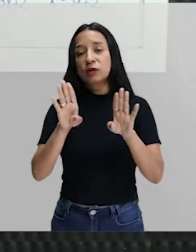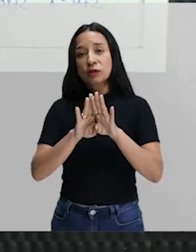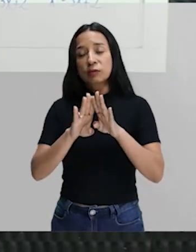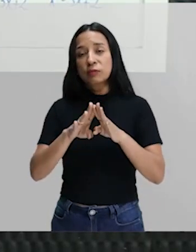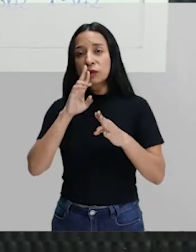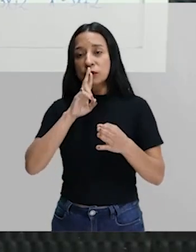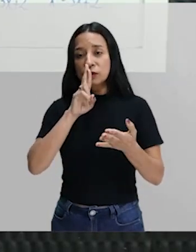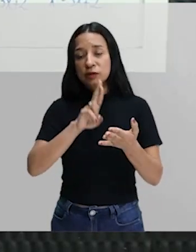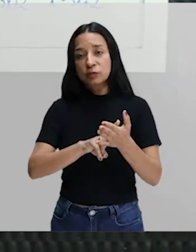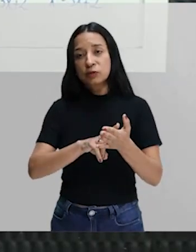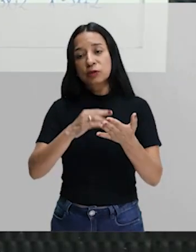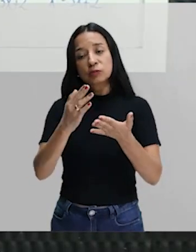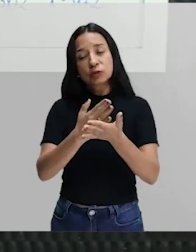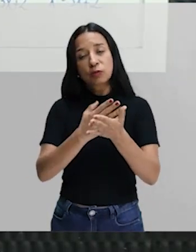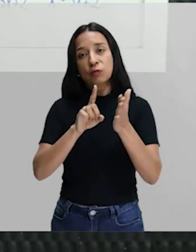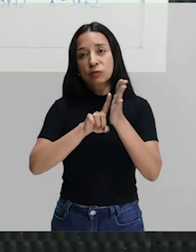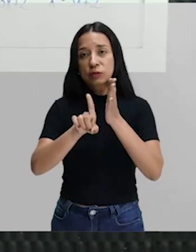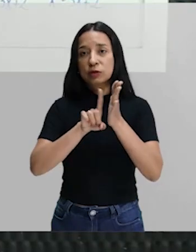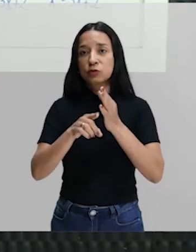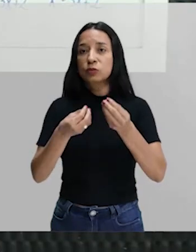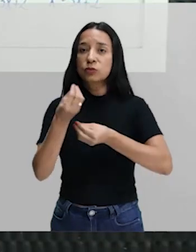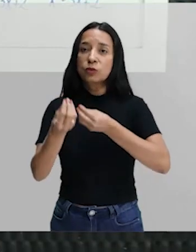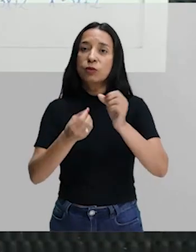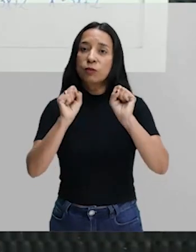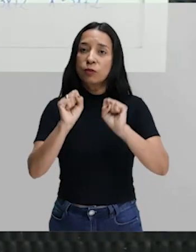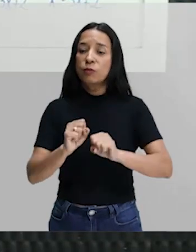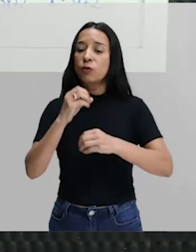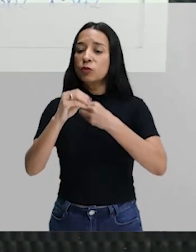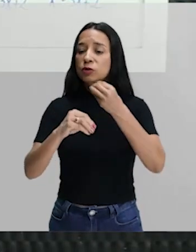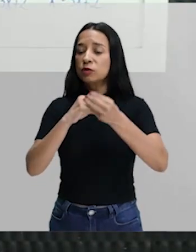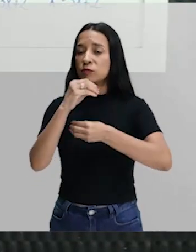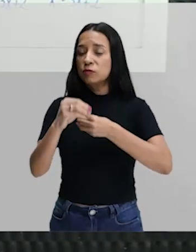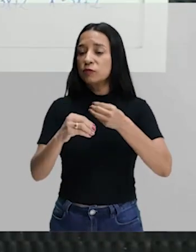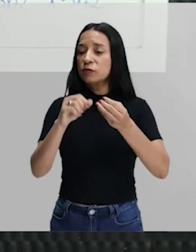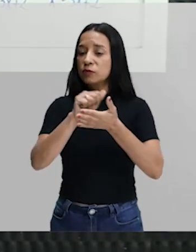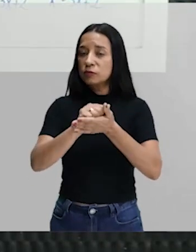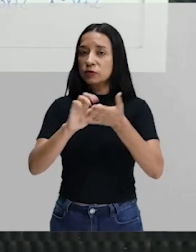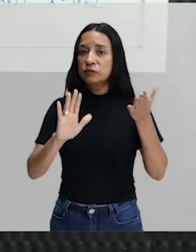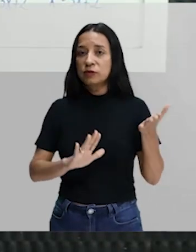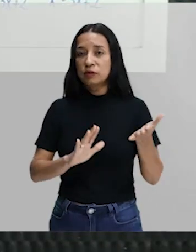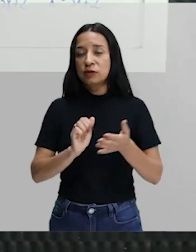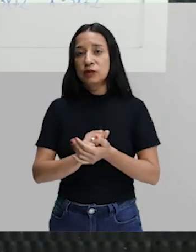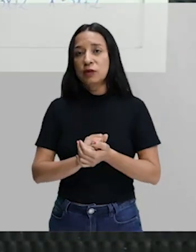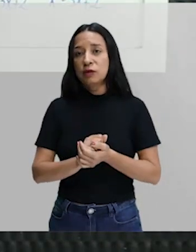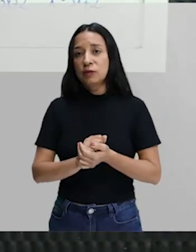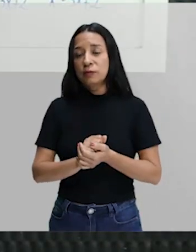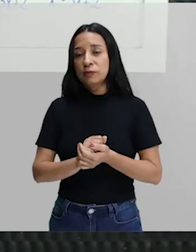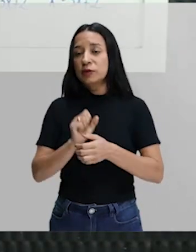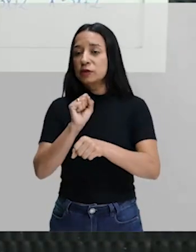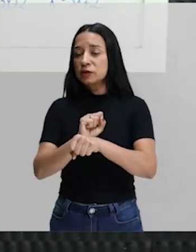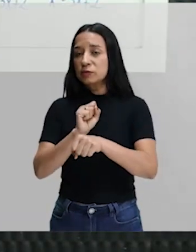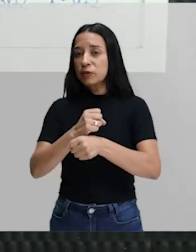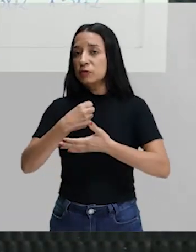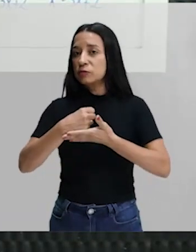respondemos aí algumas questões, como é que se pode envolver isso num exercício. Ok, turminha? Então,